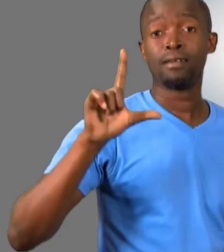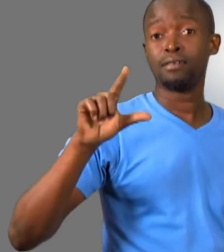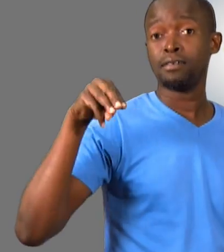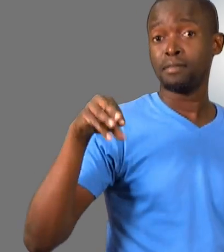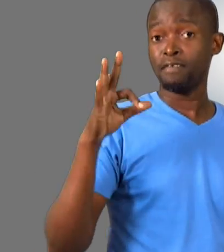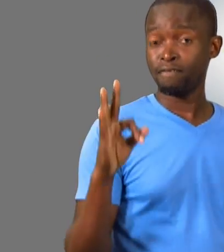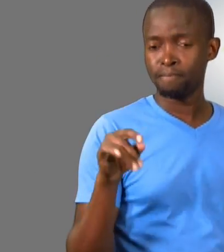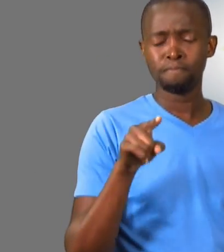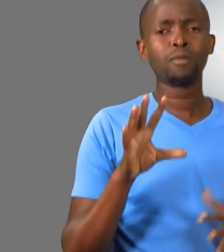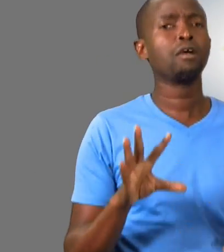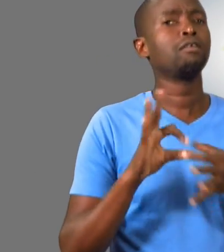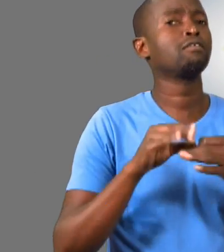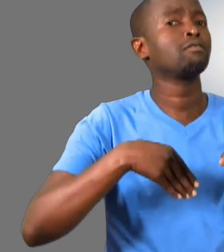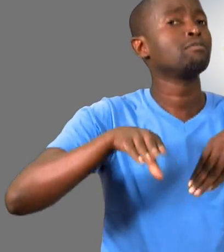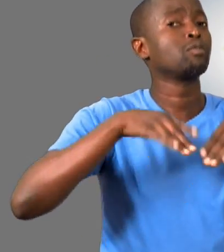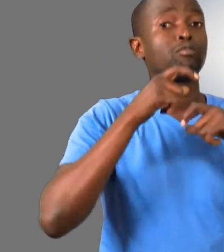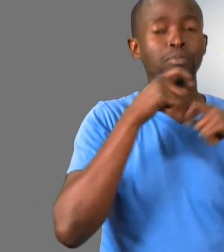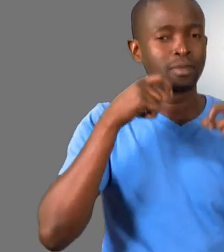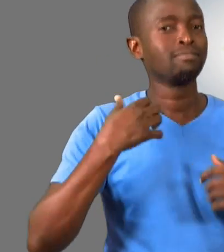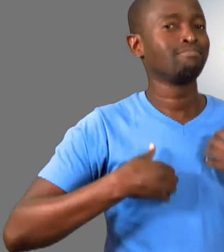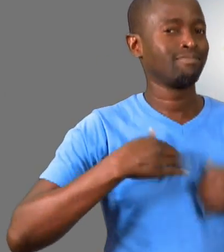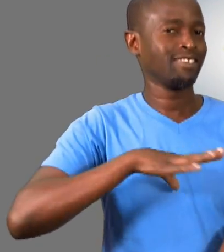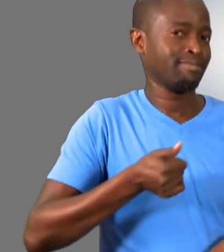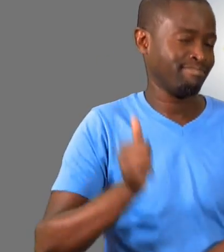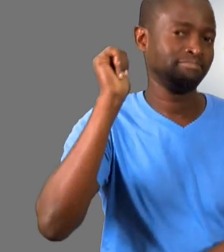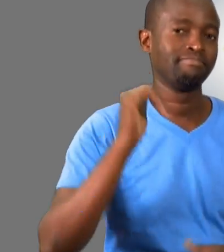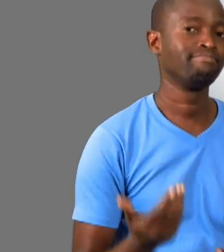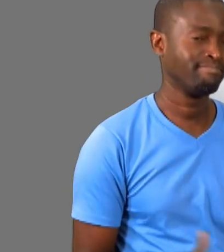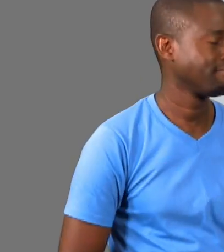está a preocupação da Liga Moçambicana de Futebol.